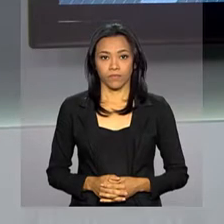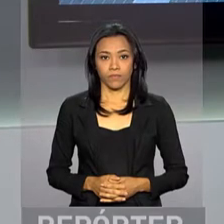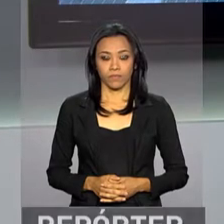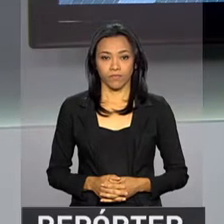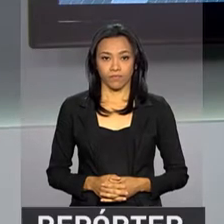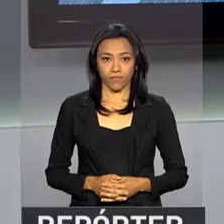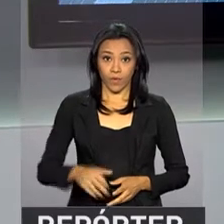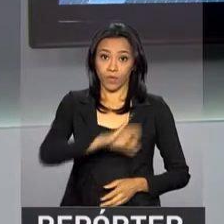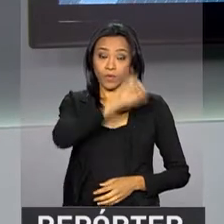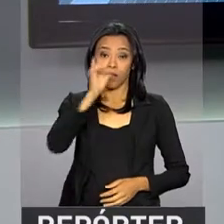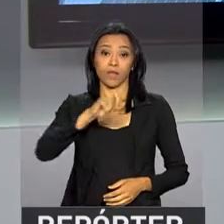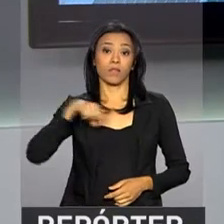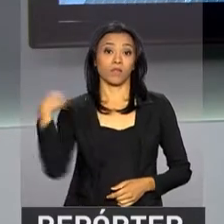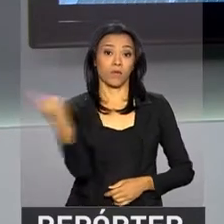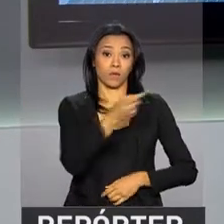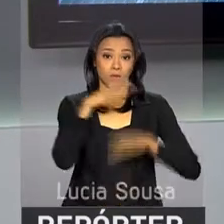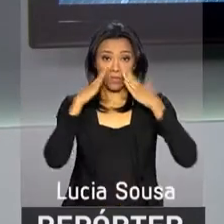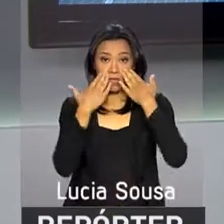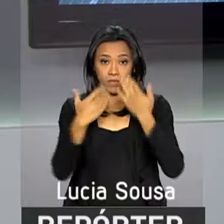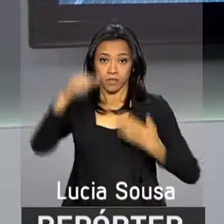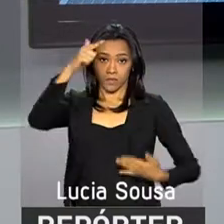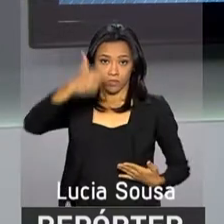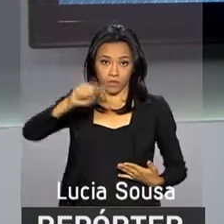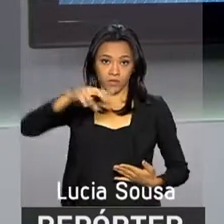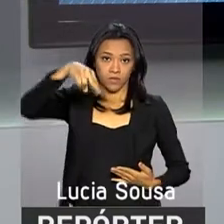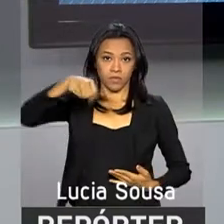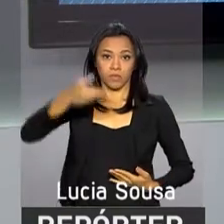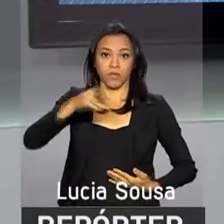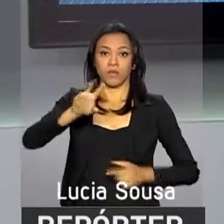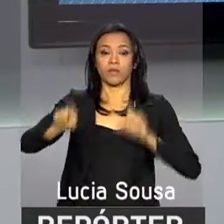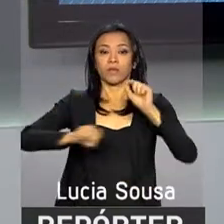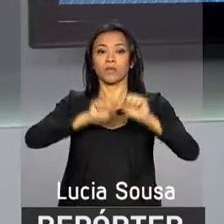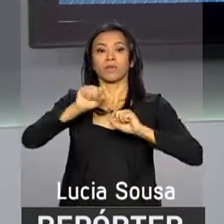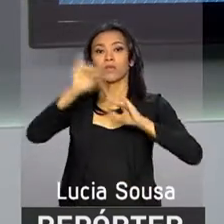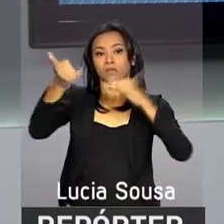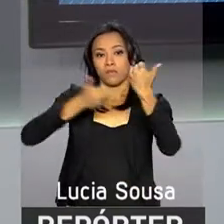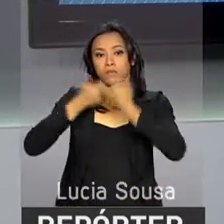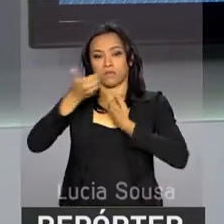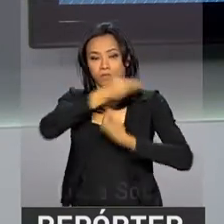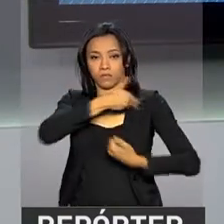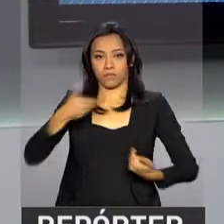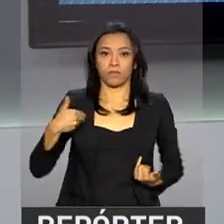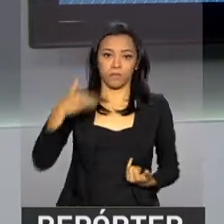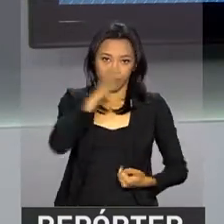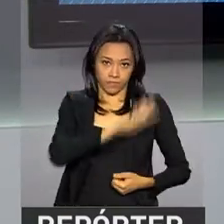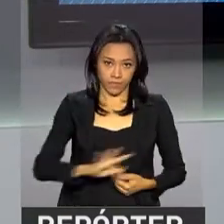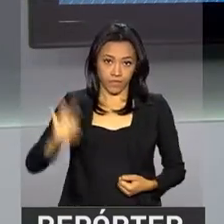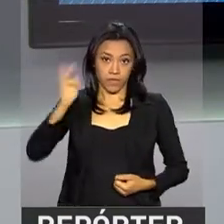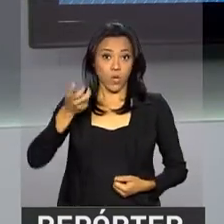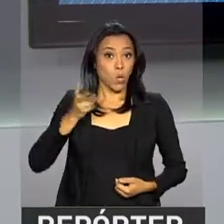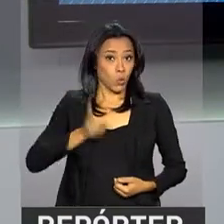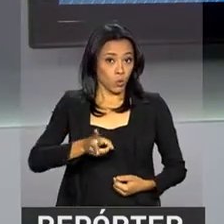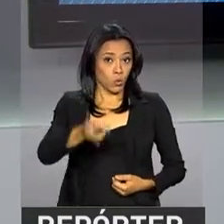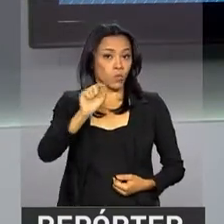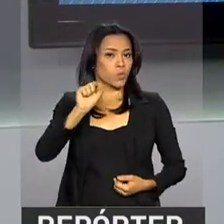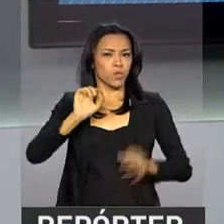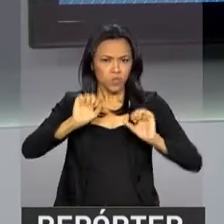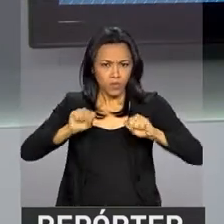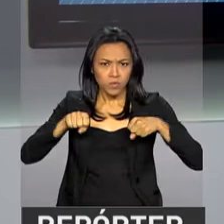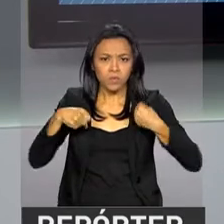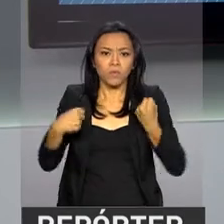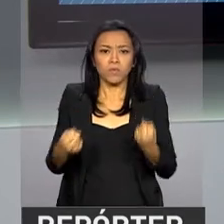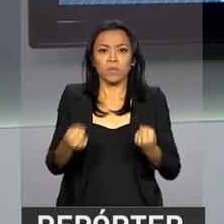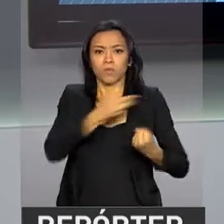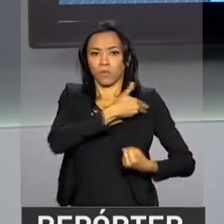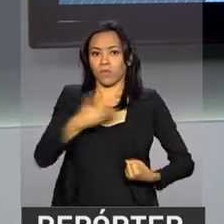o la no ar mais uma edição do repórter nbr as notícias do governo federal continuam os esforços do governo federal